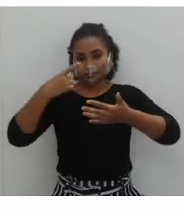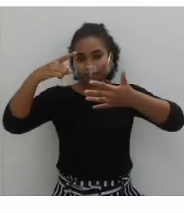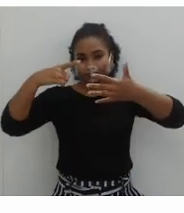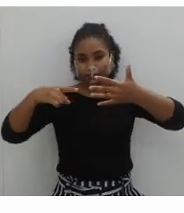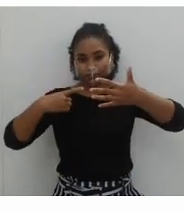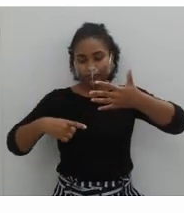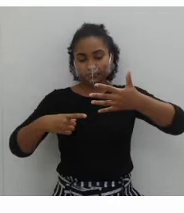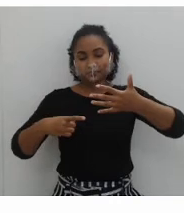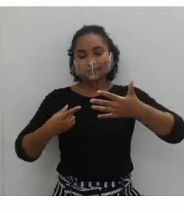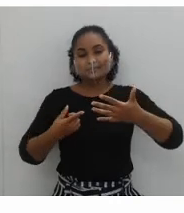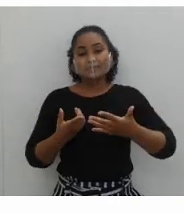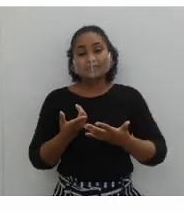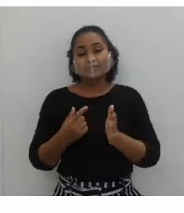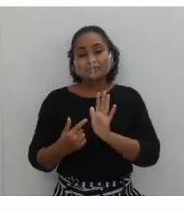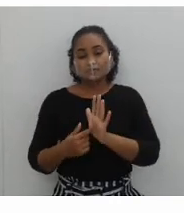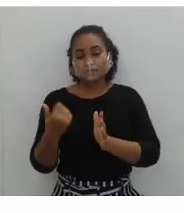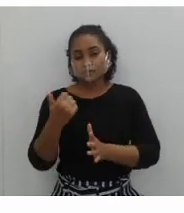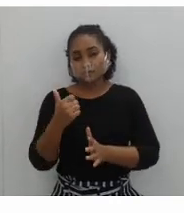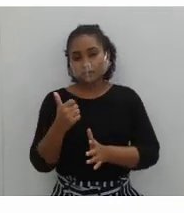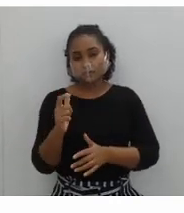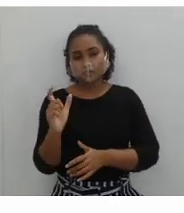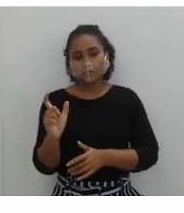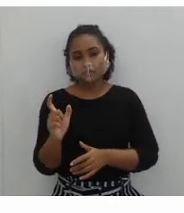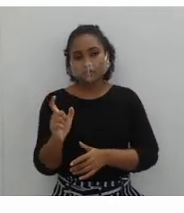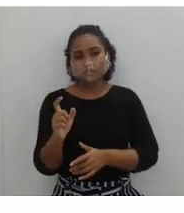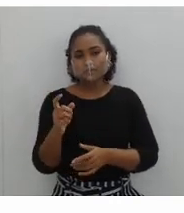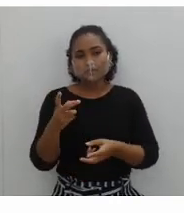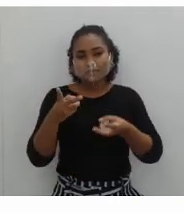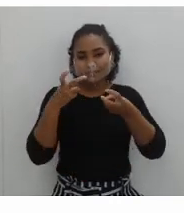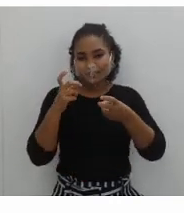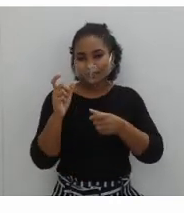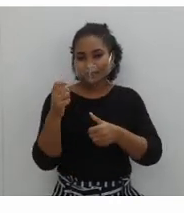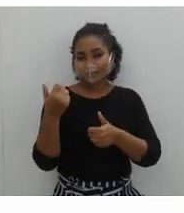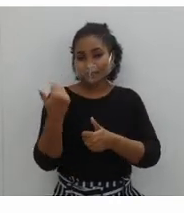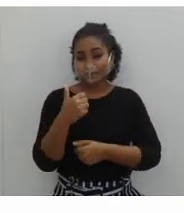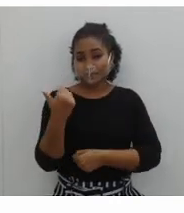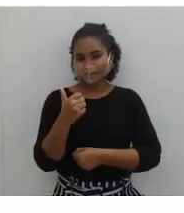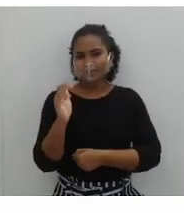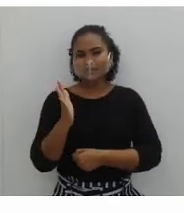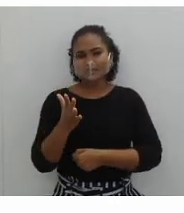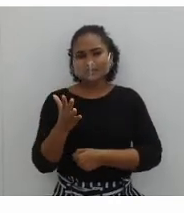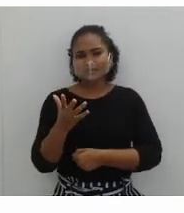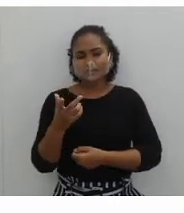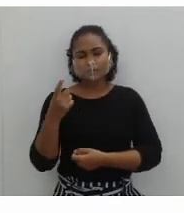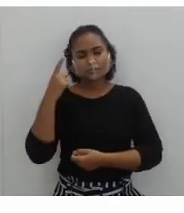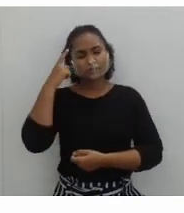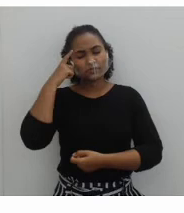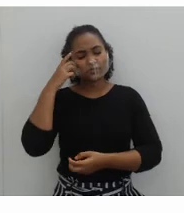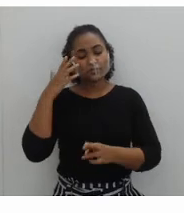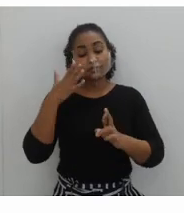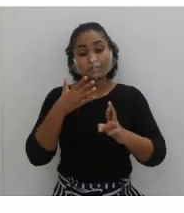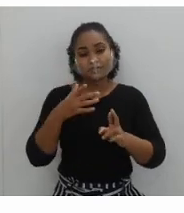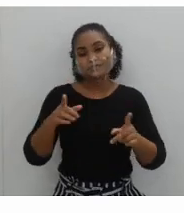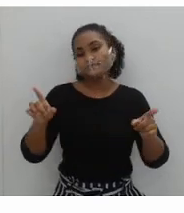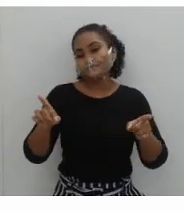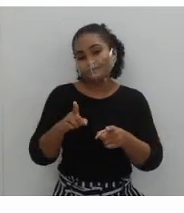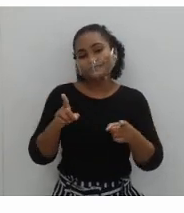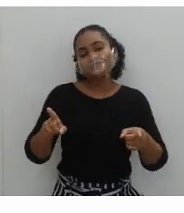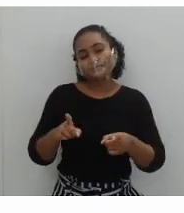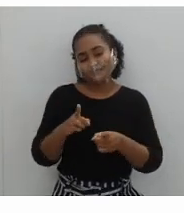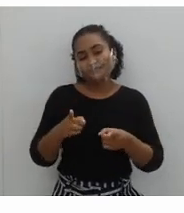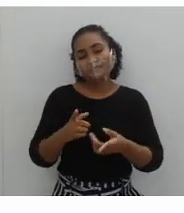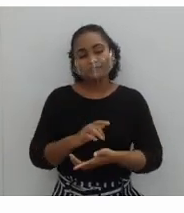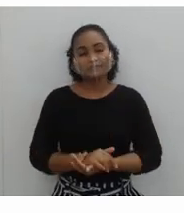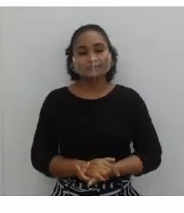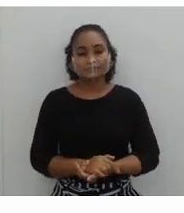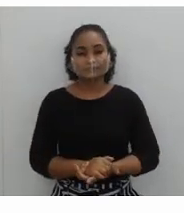11 palavras, e aí você tem, por exemplo, music, né? É uma palavra que já faz com que você saiba que é música, apesar, né, de ter